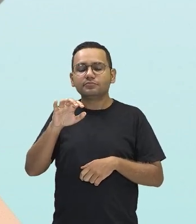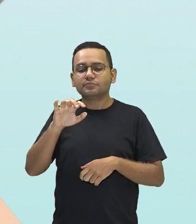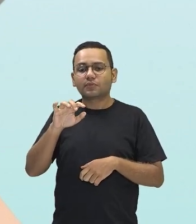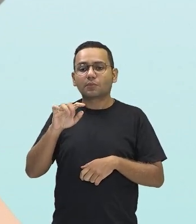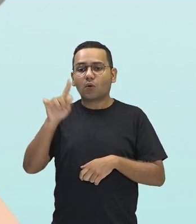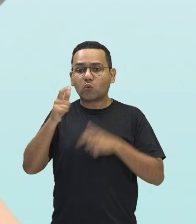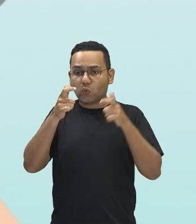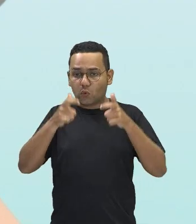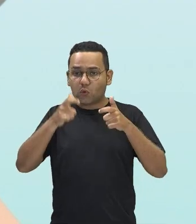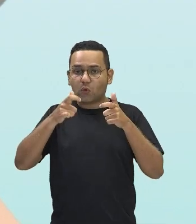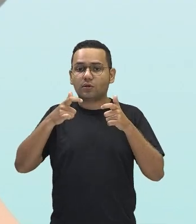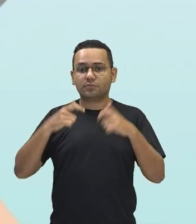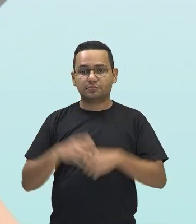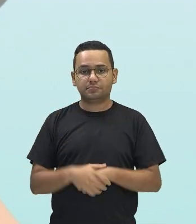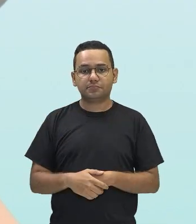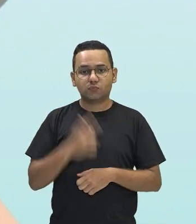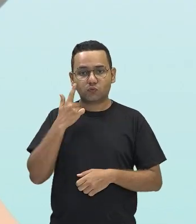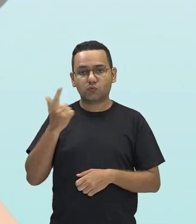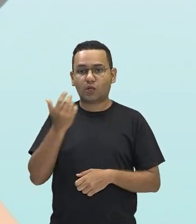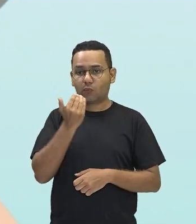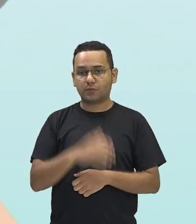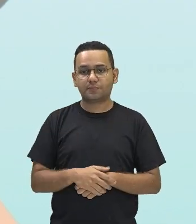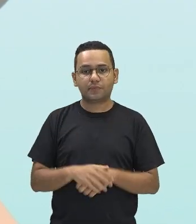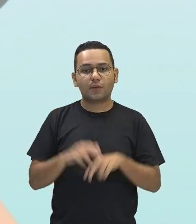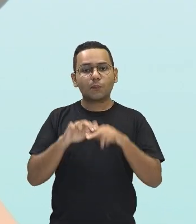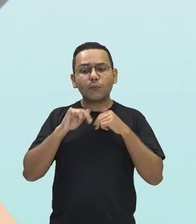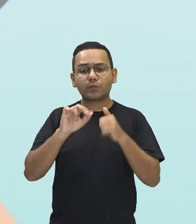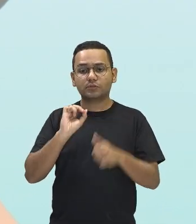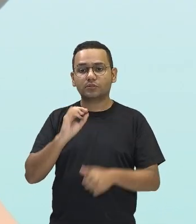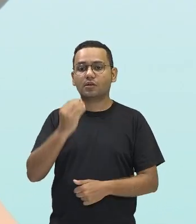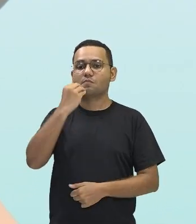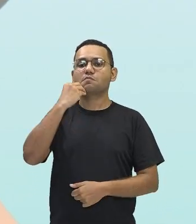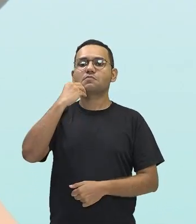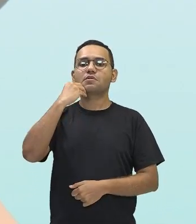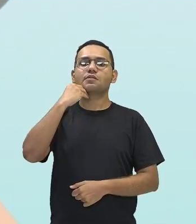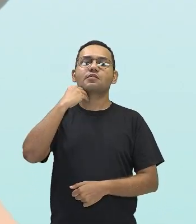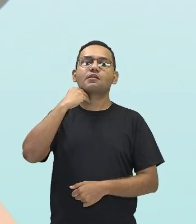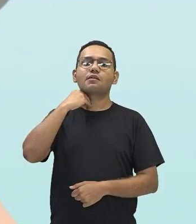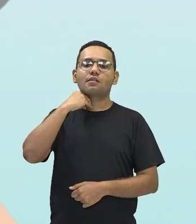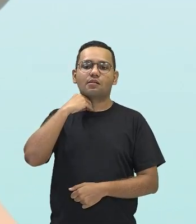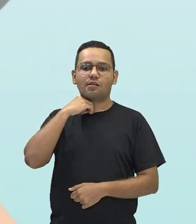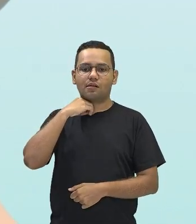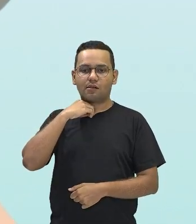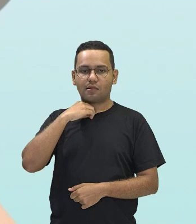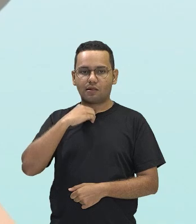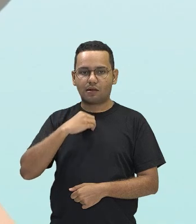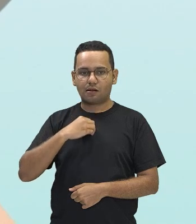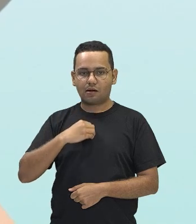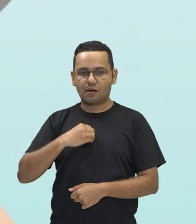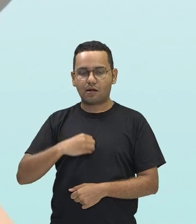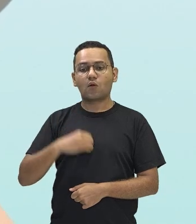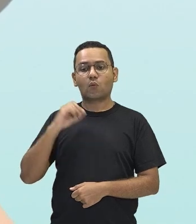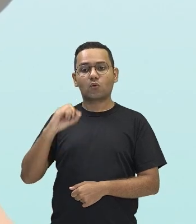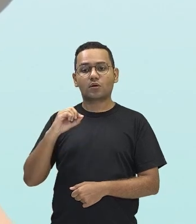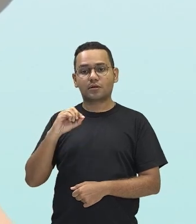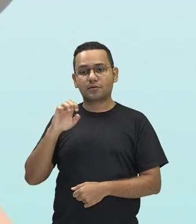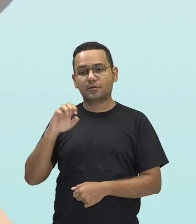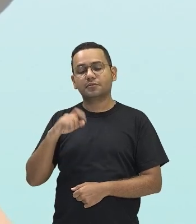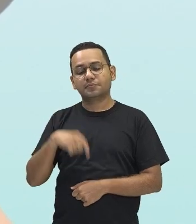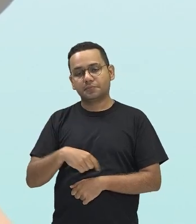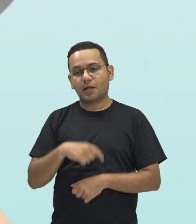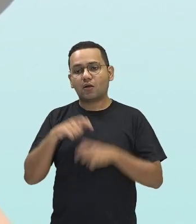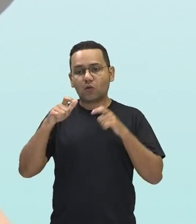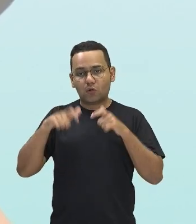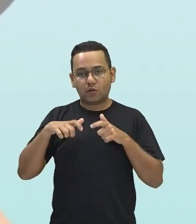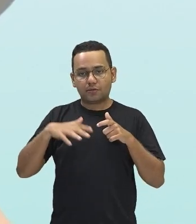aí o alimento vai o quê? Ser empurrado, descendo para o